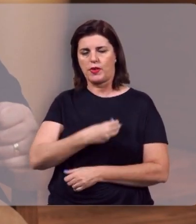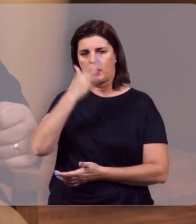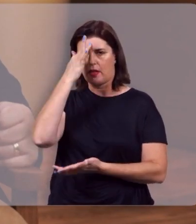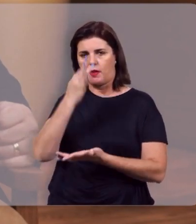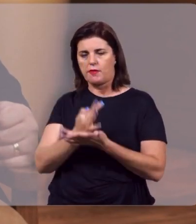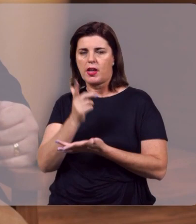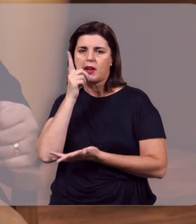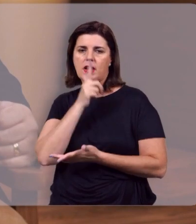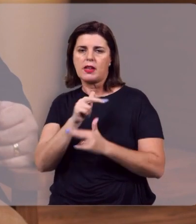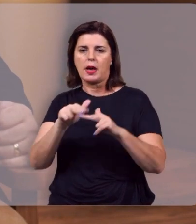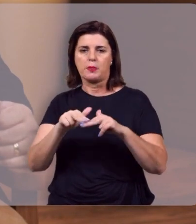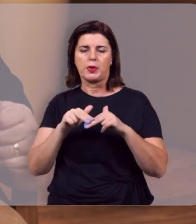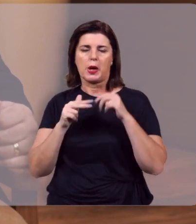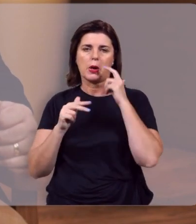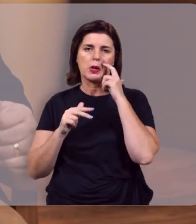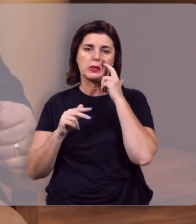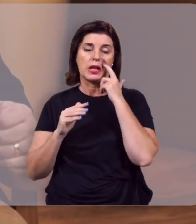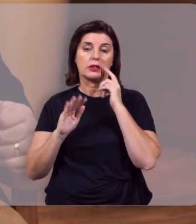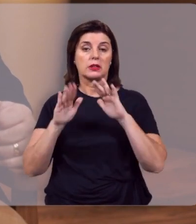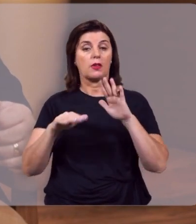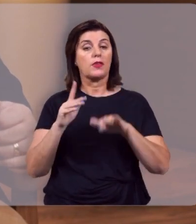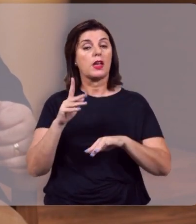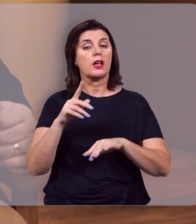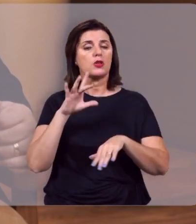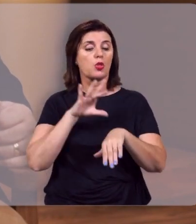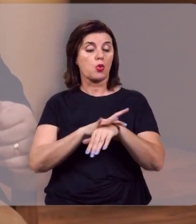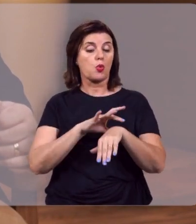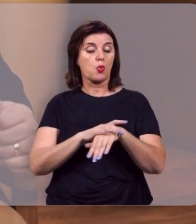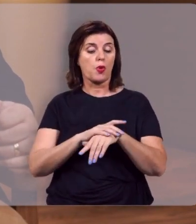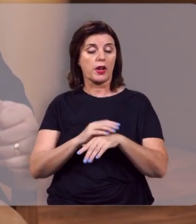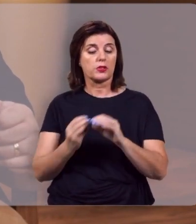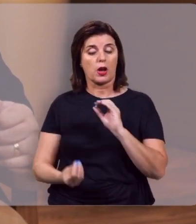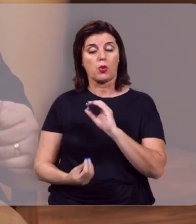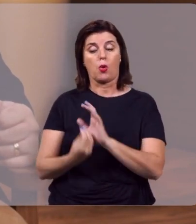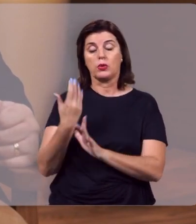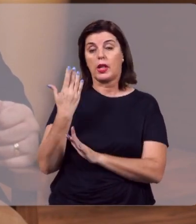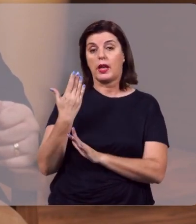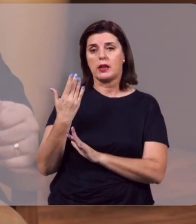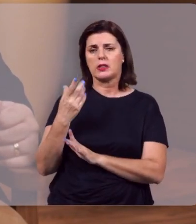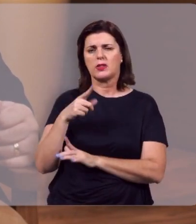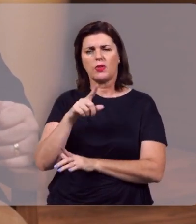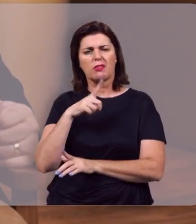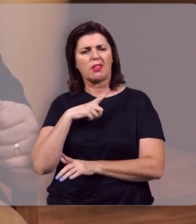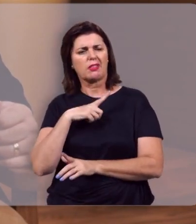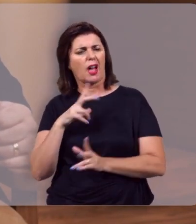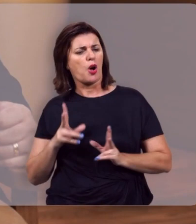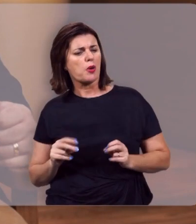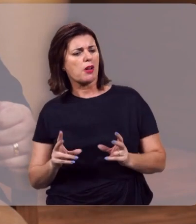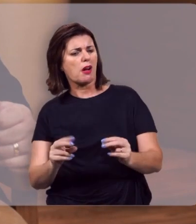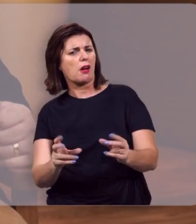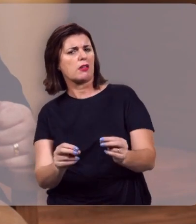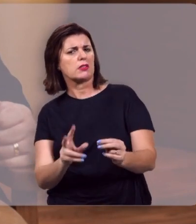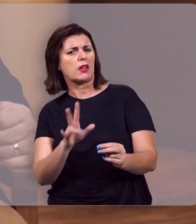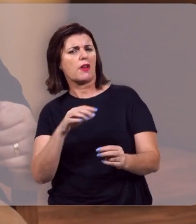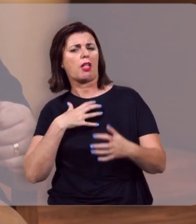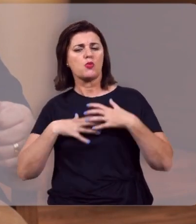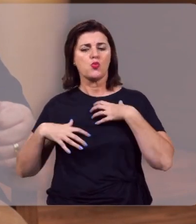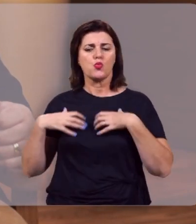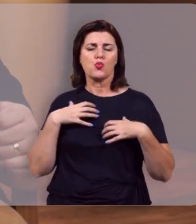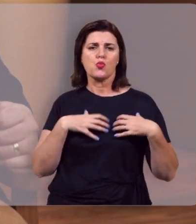ser fortalecida nele. Talvez uma doença terrível, que você receba um diagnóstico e diga, você está com câncer, vai